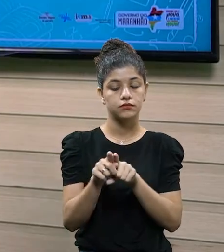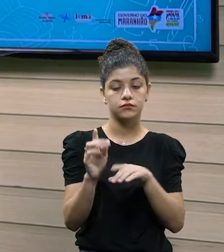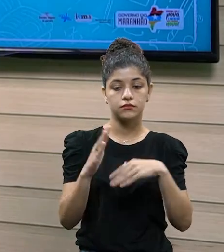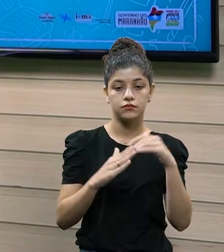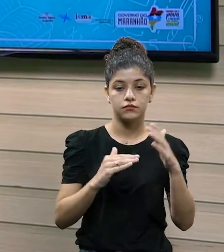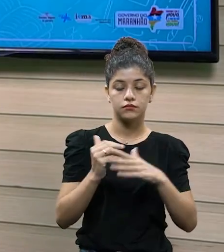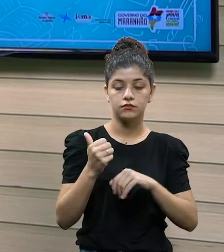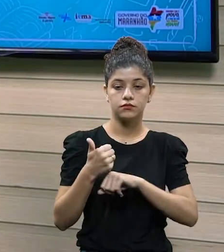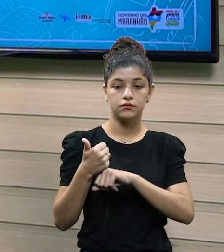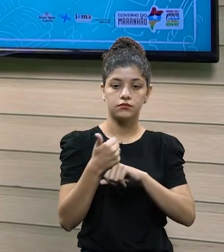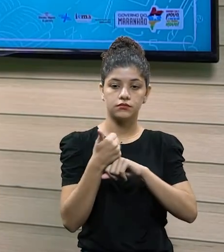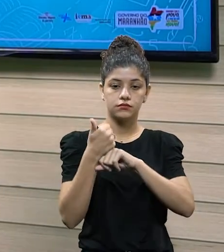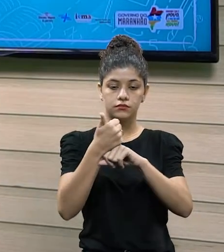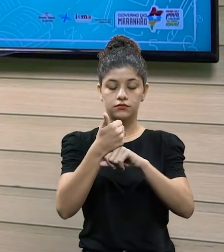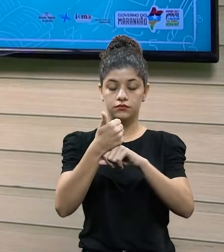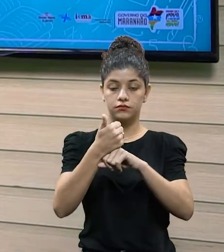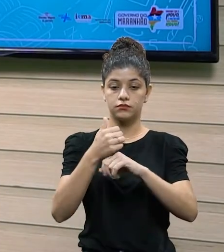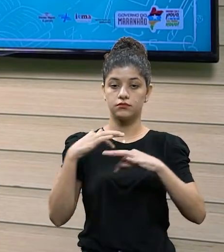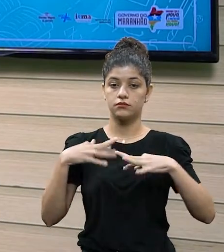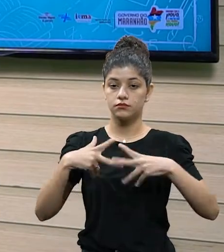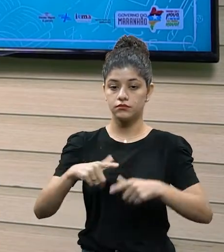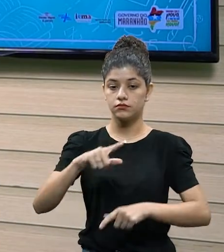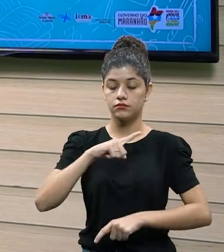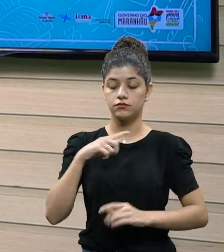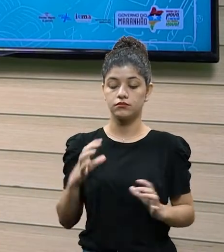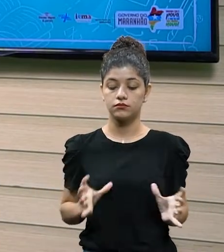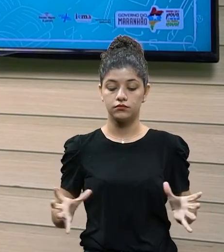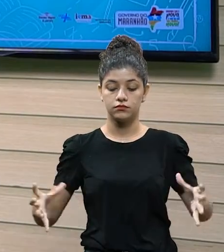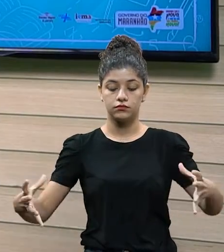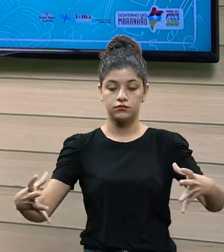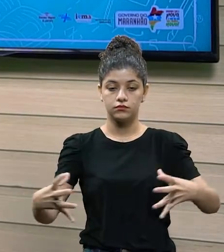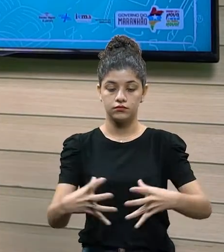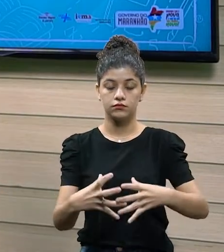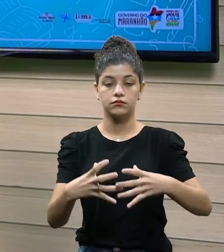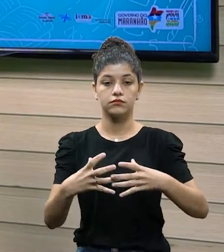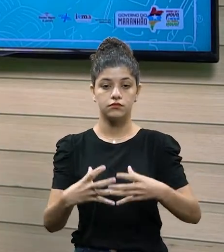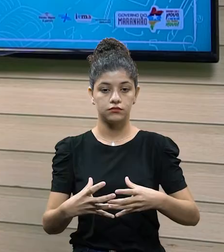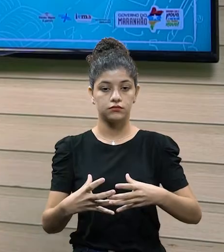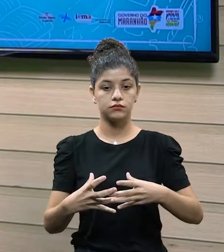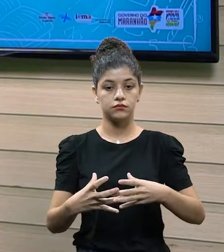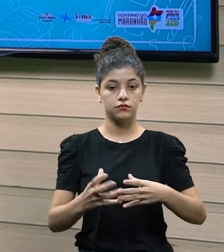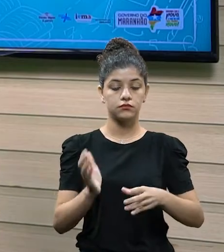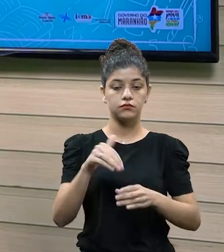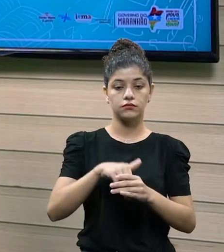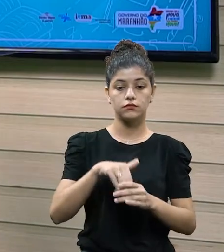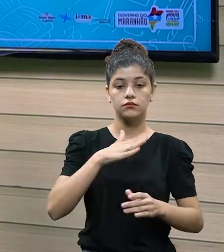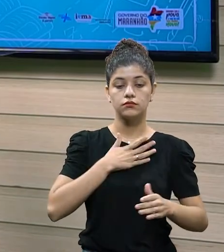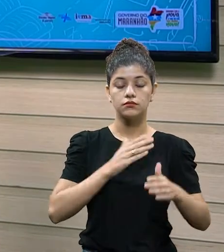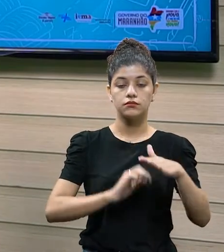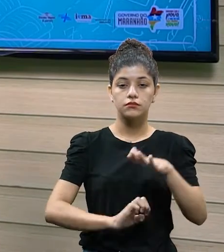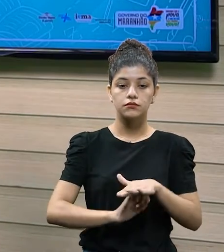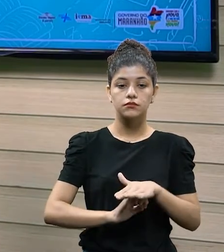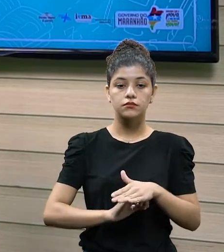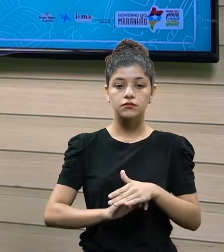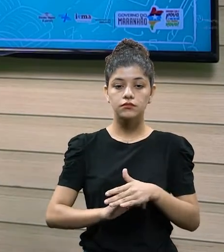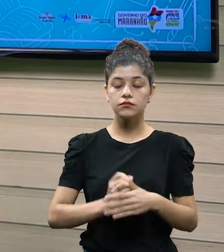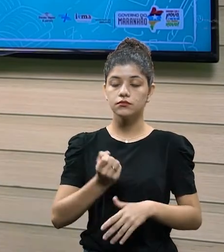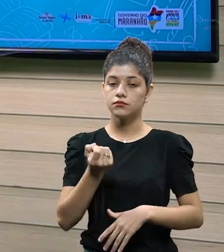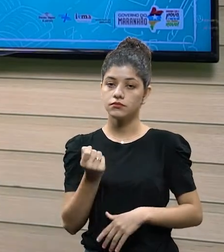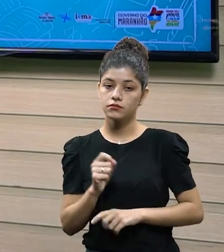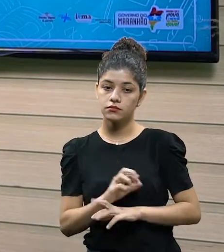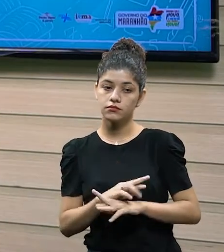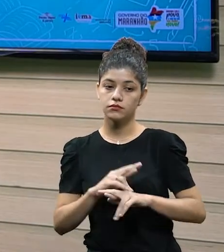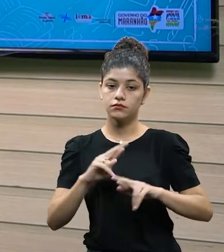preparadas tecnicamente. Então eu tenho todo esse pacotão que eu venho falando já há algum tempo, dentro da minha empresa. E aí ela vai se